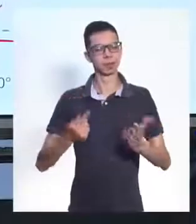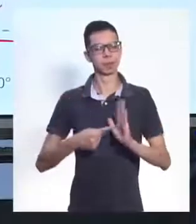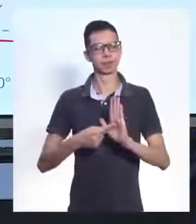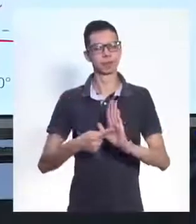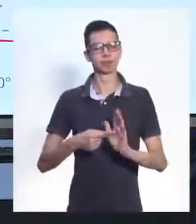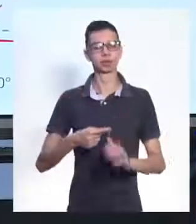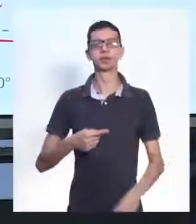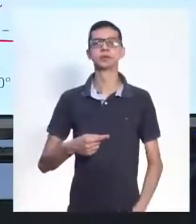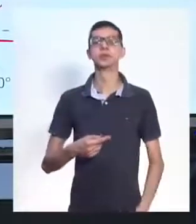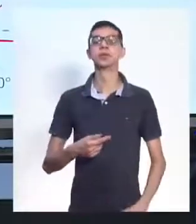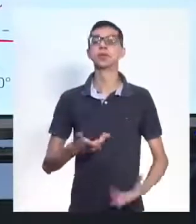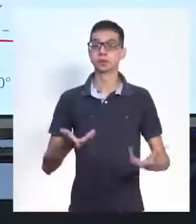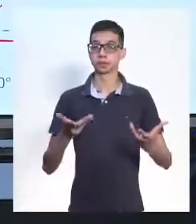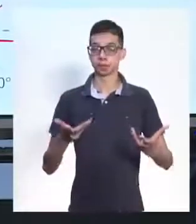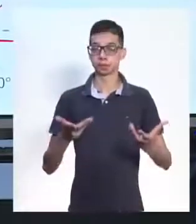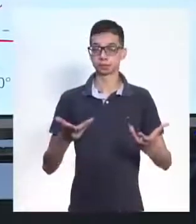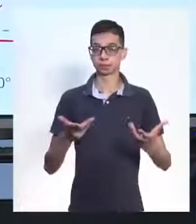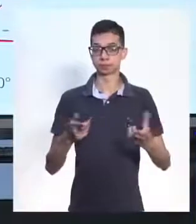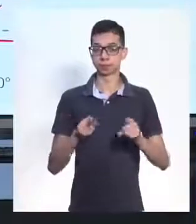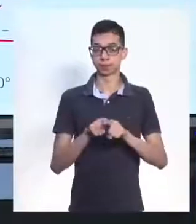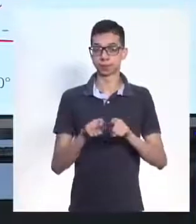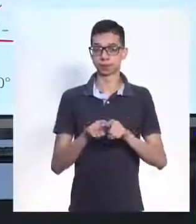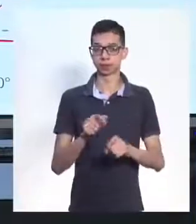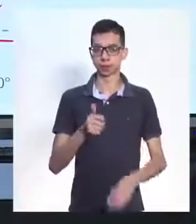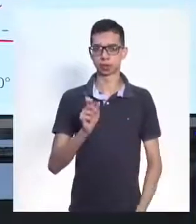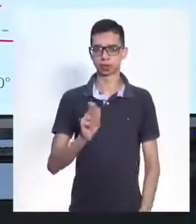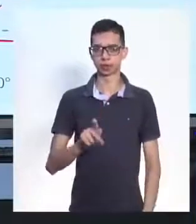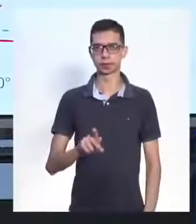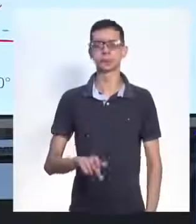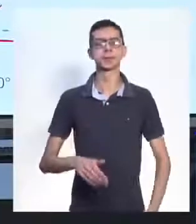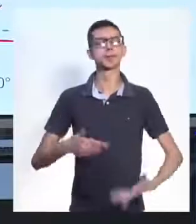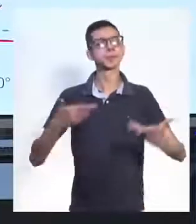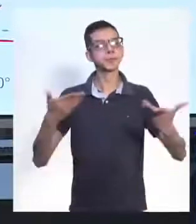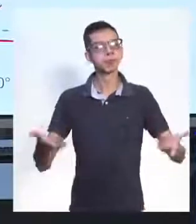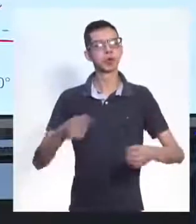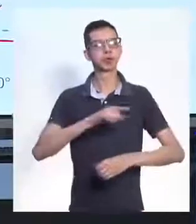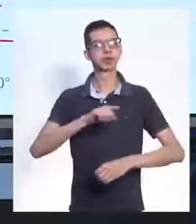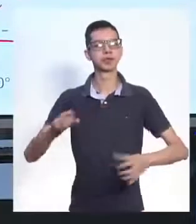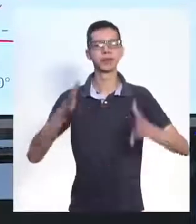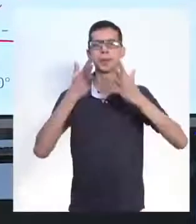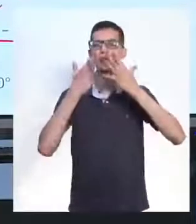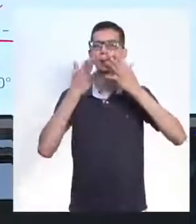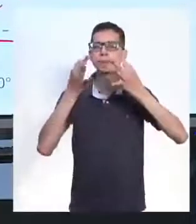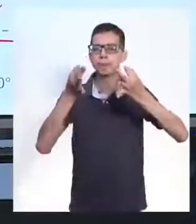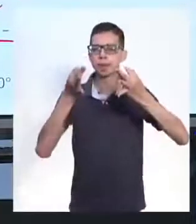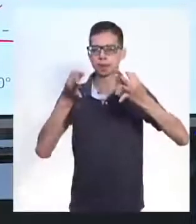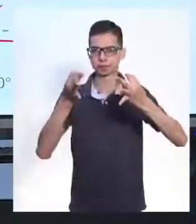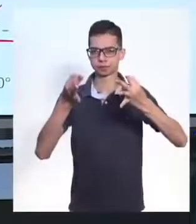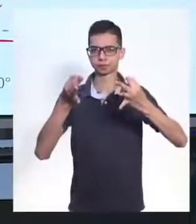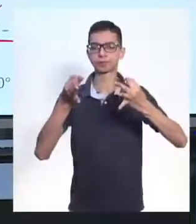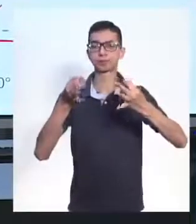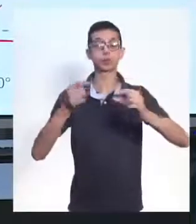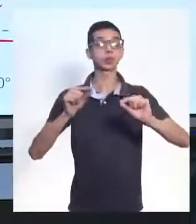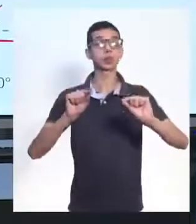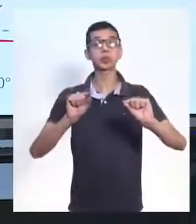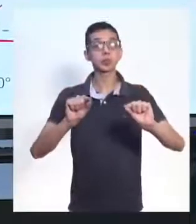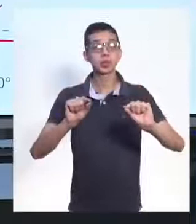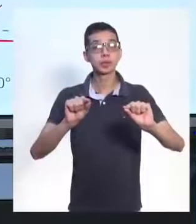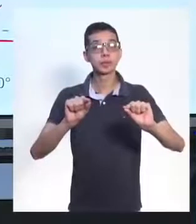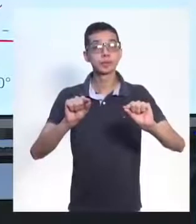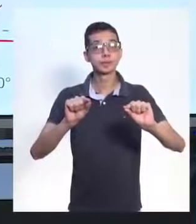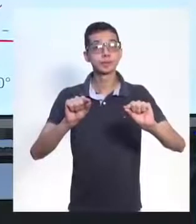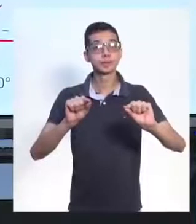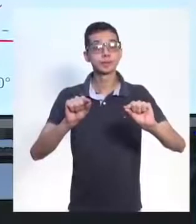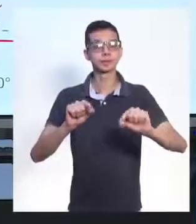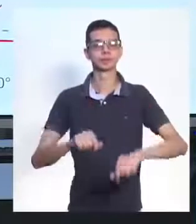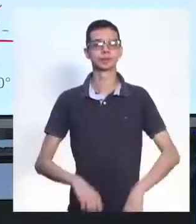que ele apareça nesse formato, tá? Então, eu quero que vocês prestem bastante atenção nesse aspecto do seguinte: